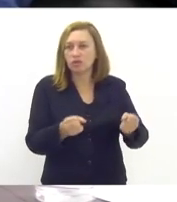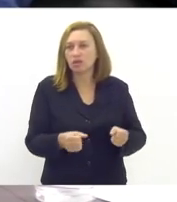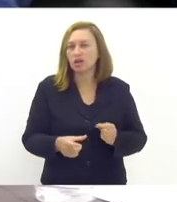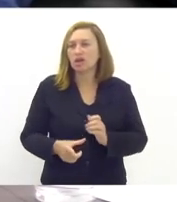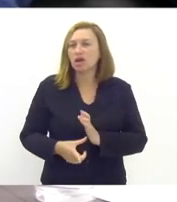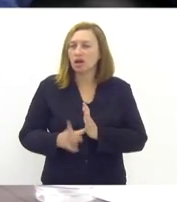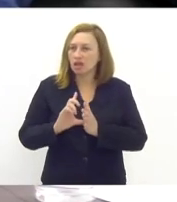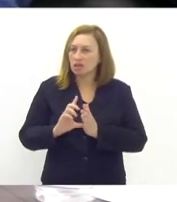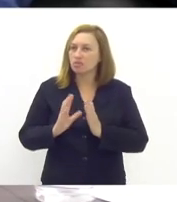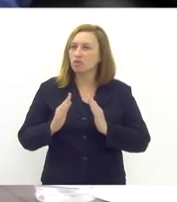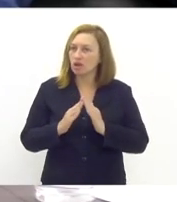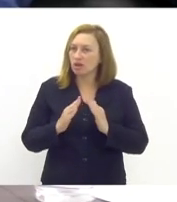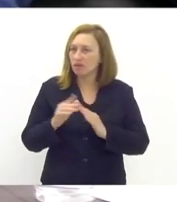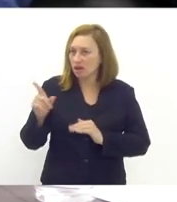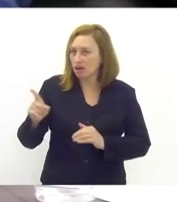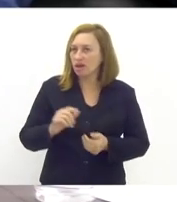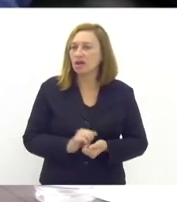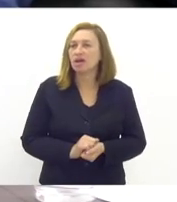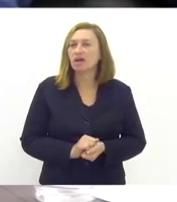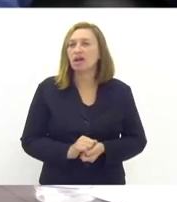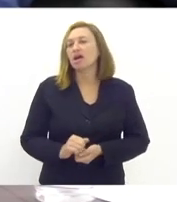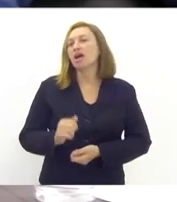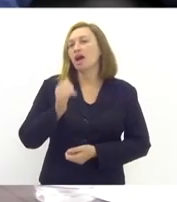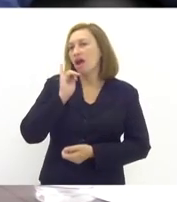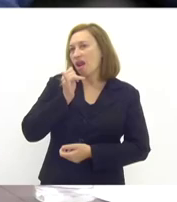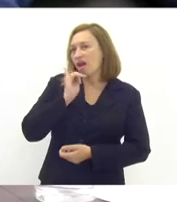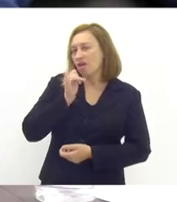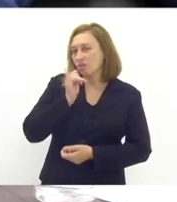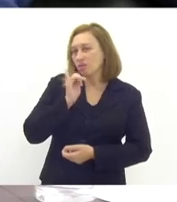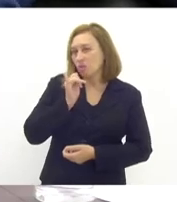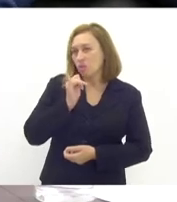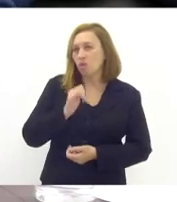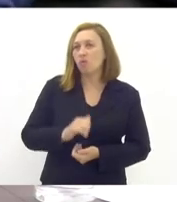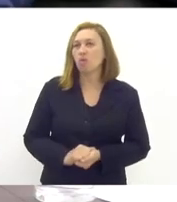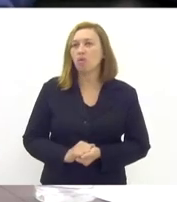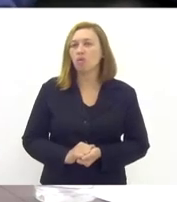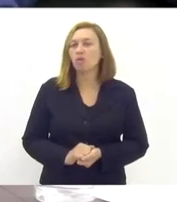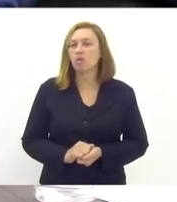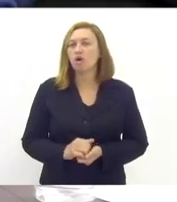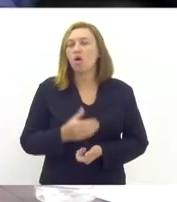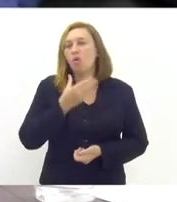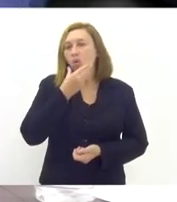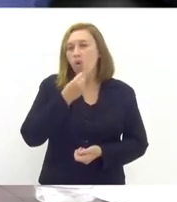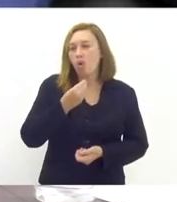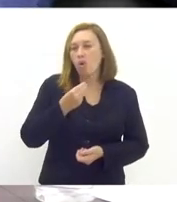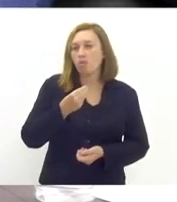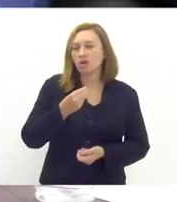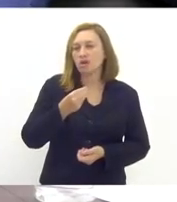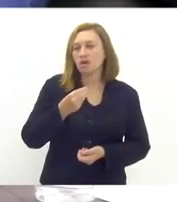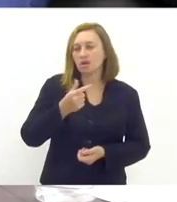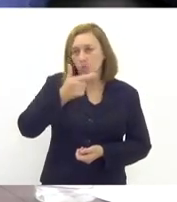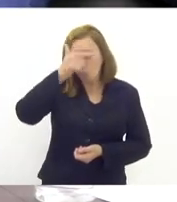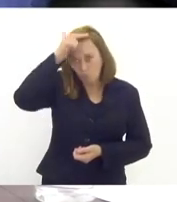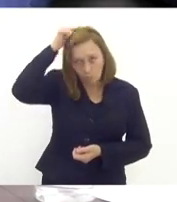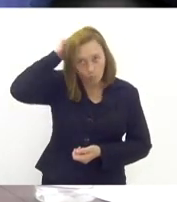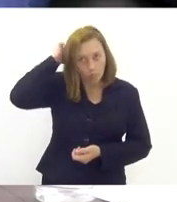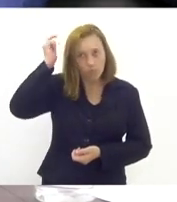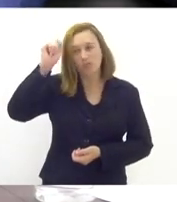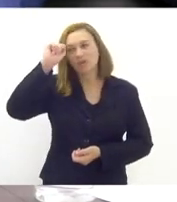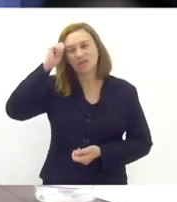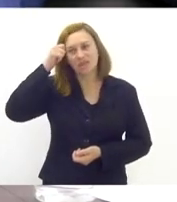a vítima relatou que quem assaltou ela era negro, alto, magro e careca, e de cabeça